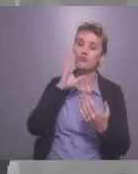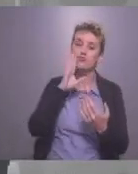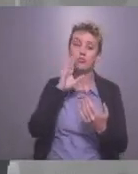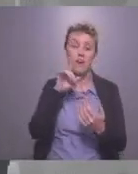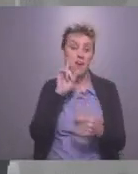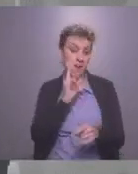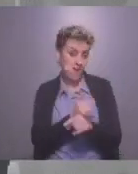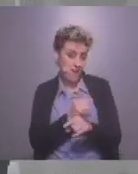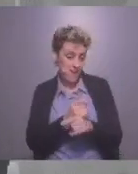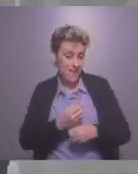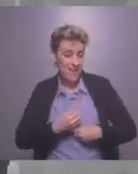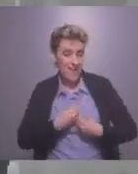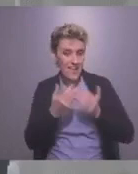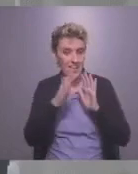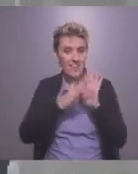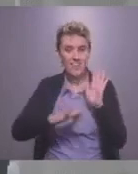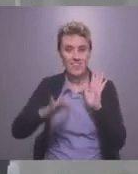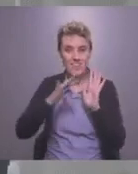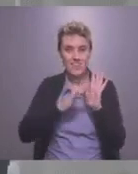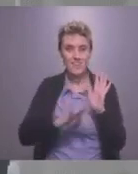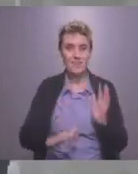esse mistério.